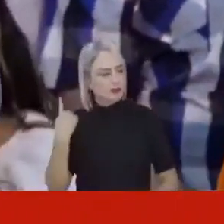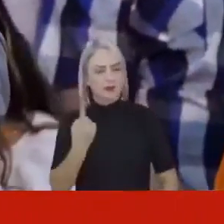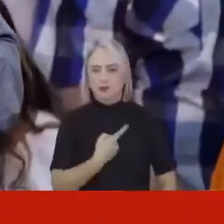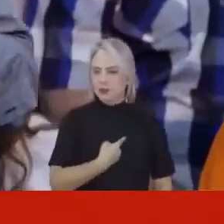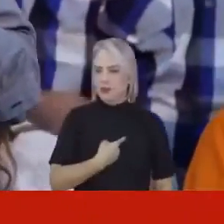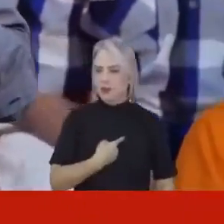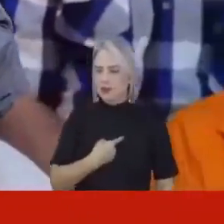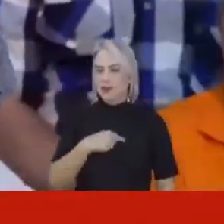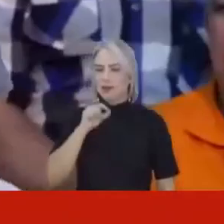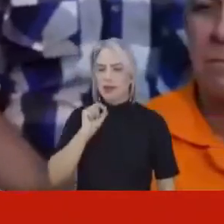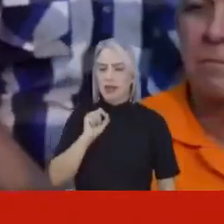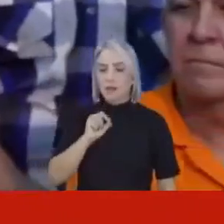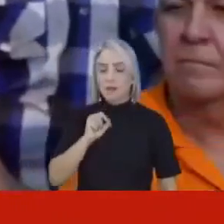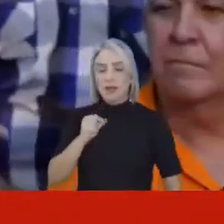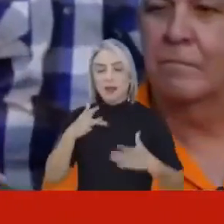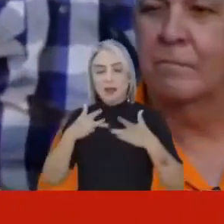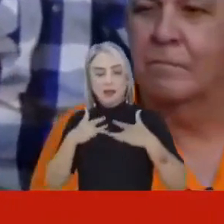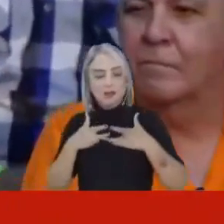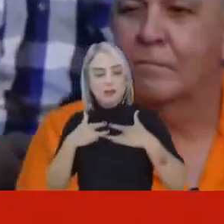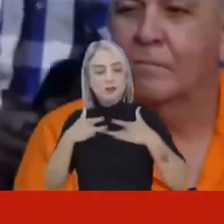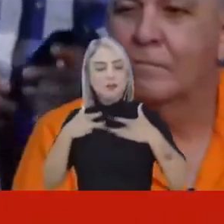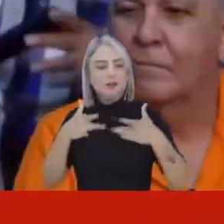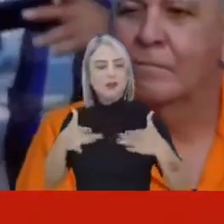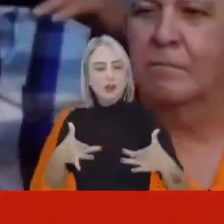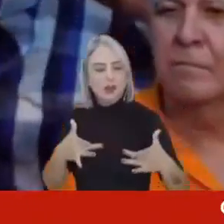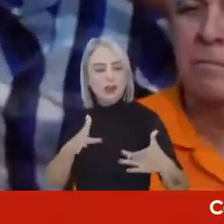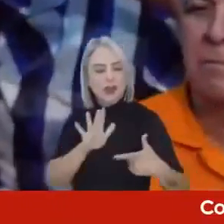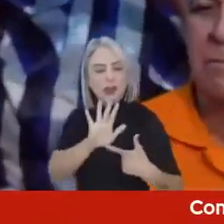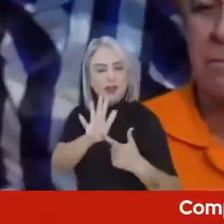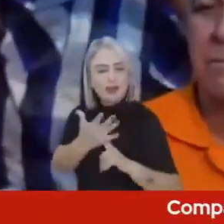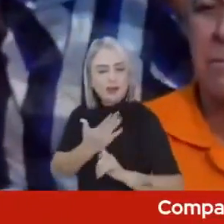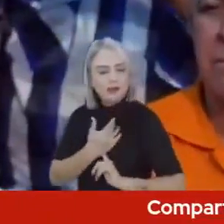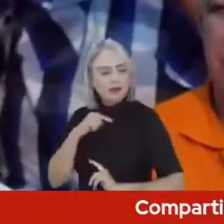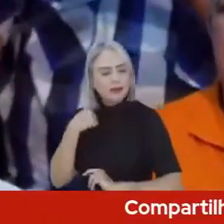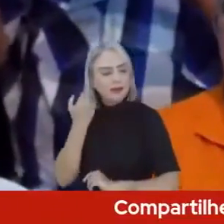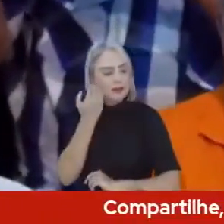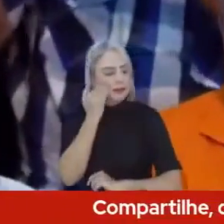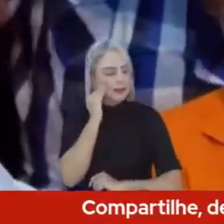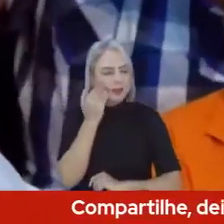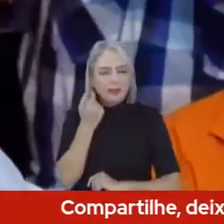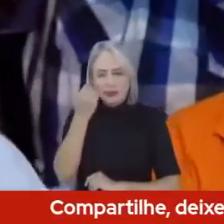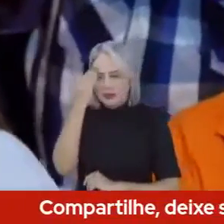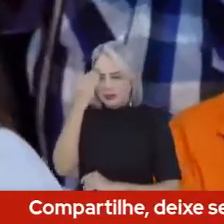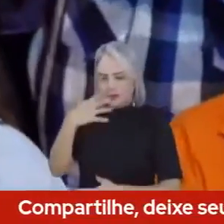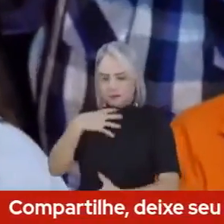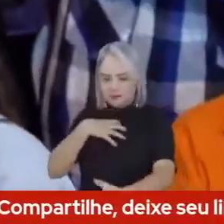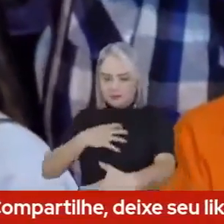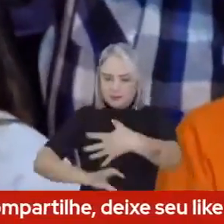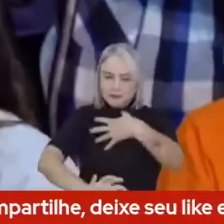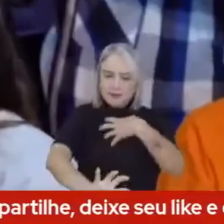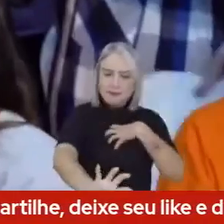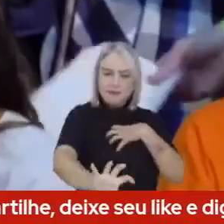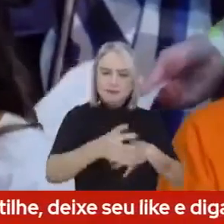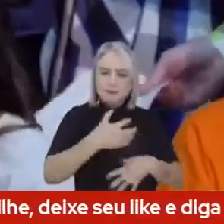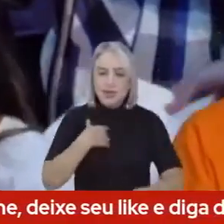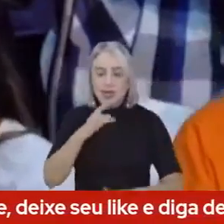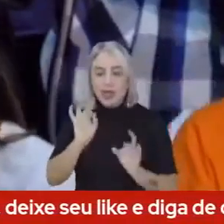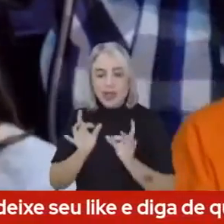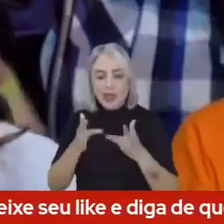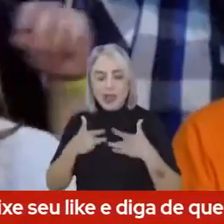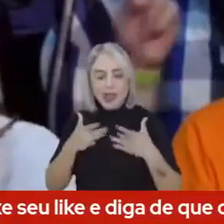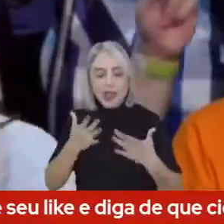pela solidariedade que a gente entende uma outra pessoa. É a